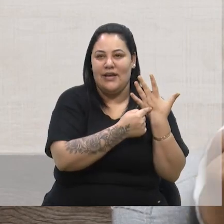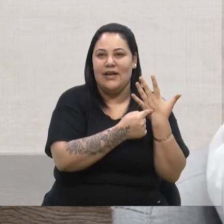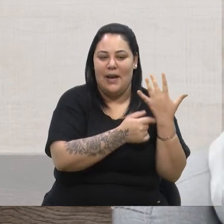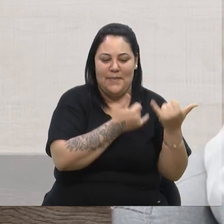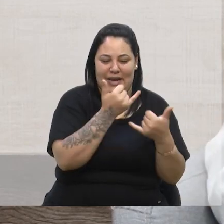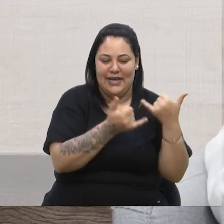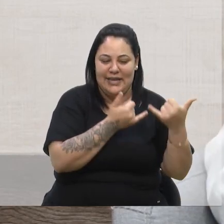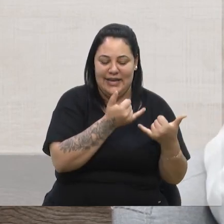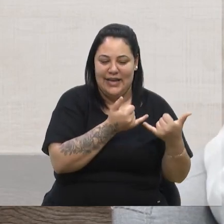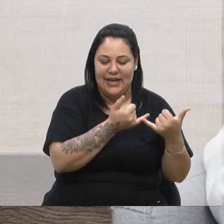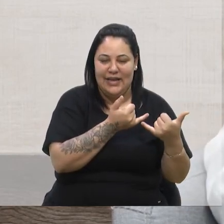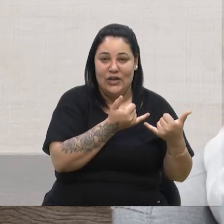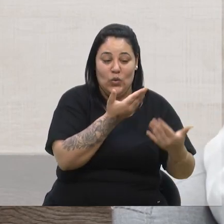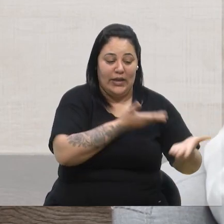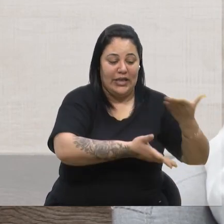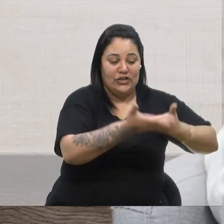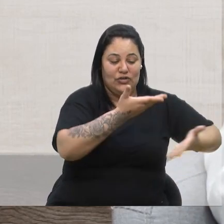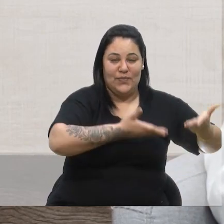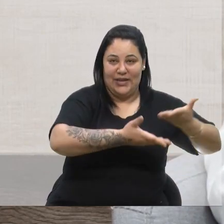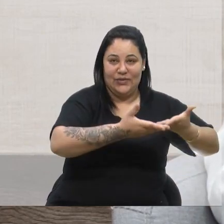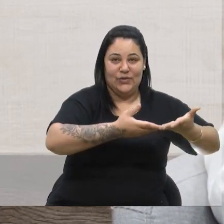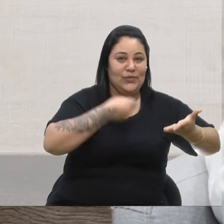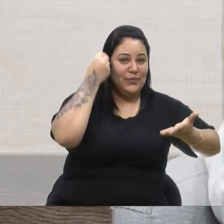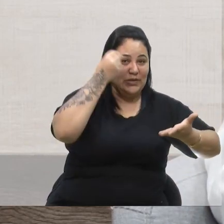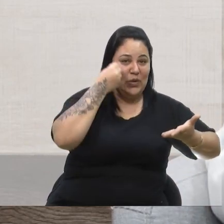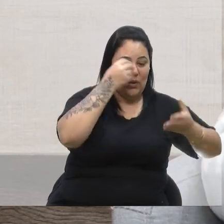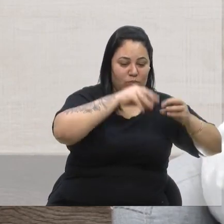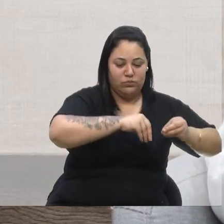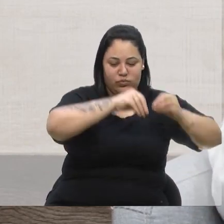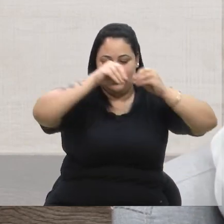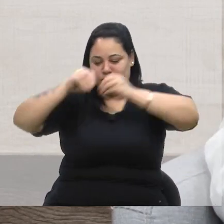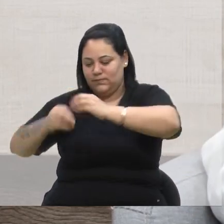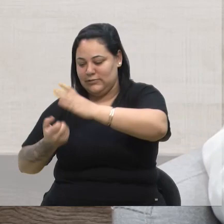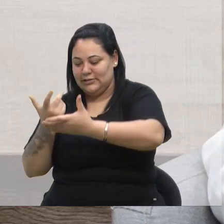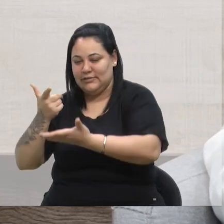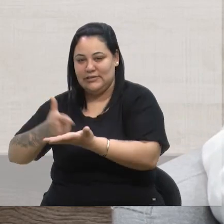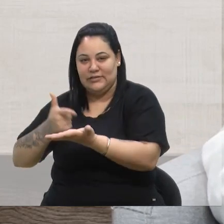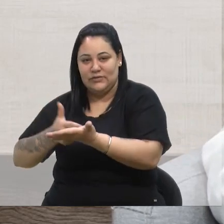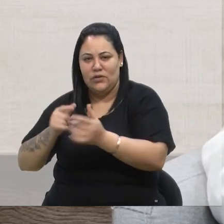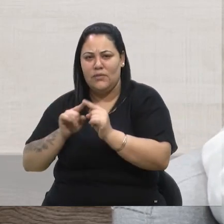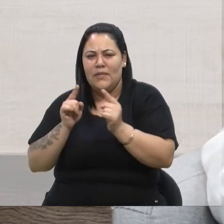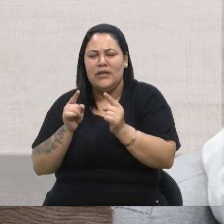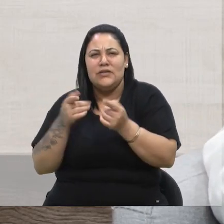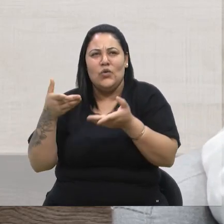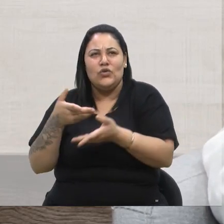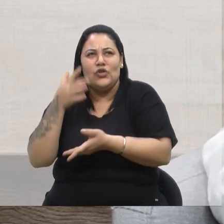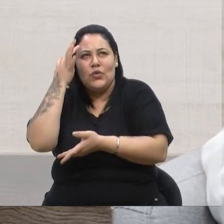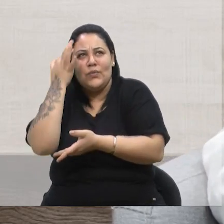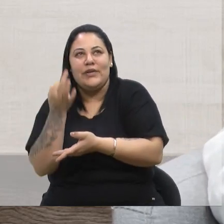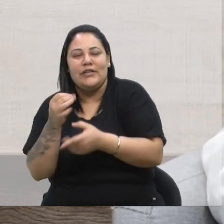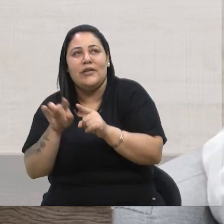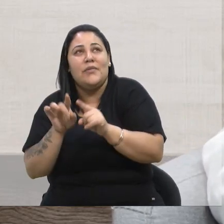consultório pro livro, foi pro escrito. Mas hoje eu entendo que isso também pode ficar pro imaginário das